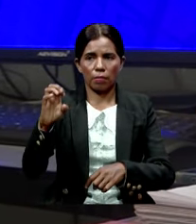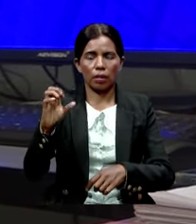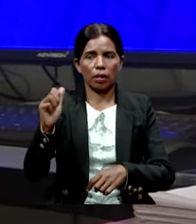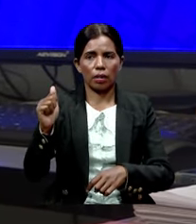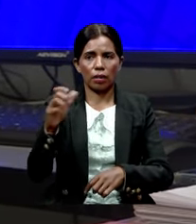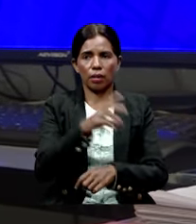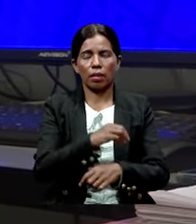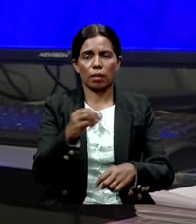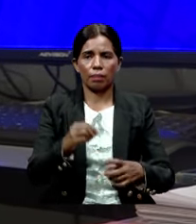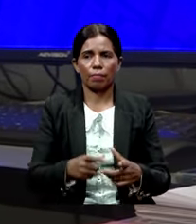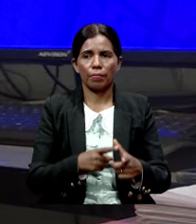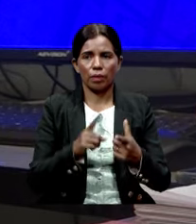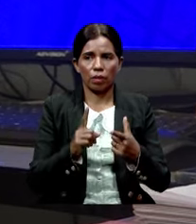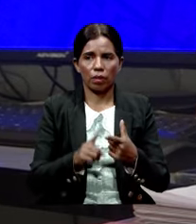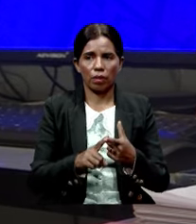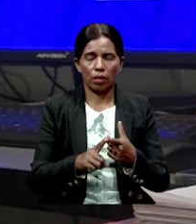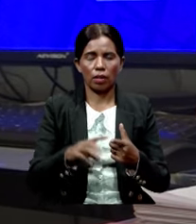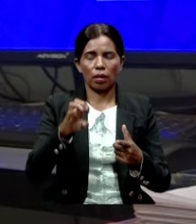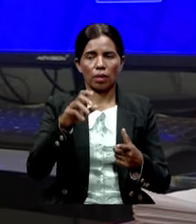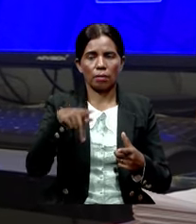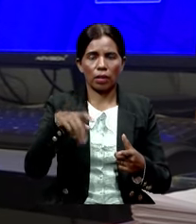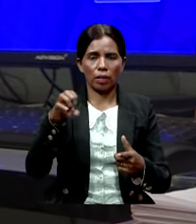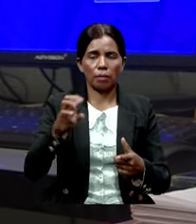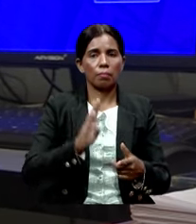Raihun, ou EBF Bicusi de Baixo.